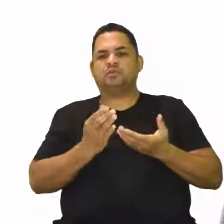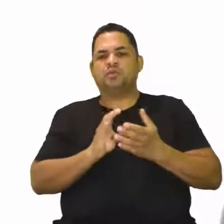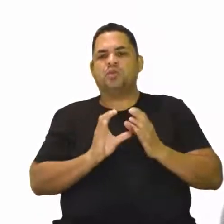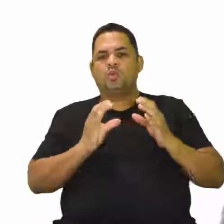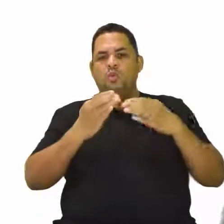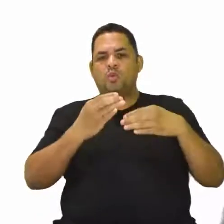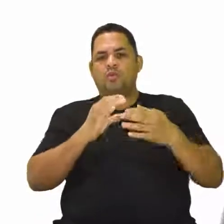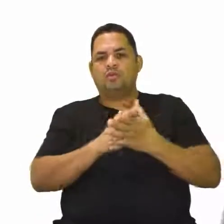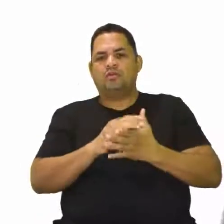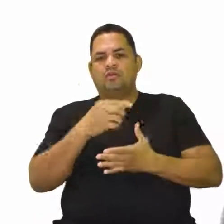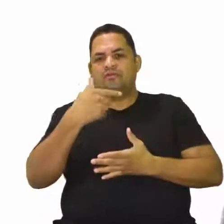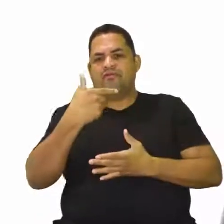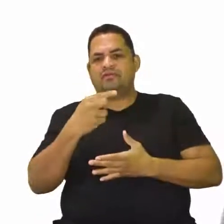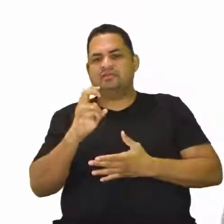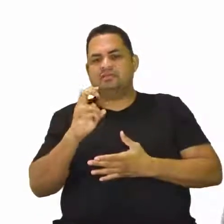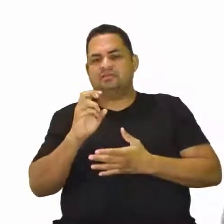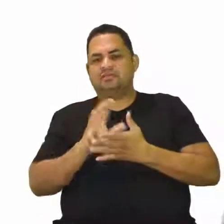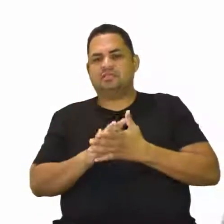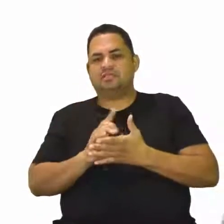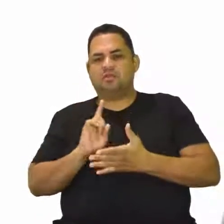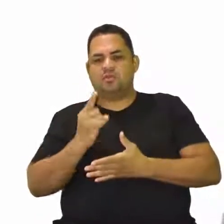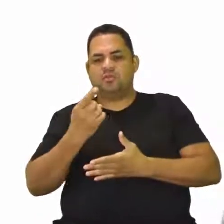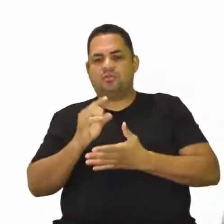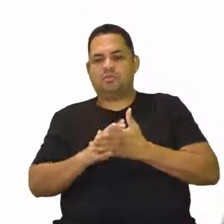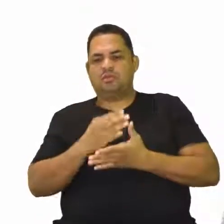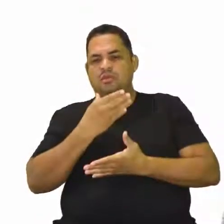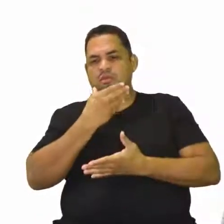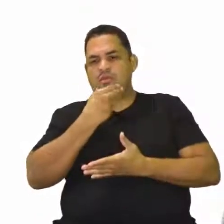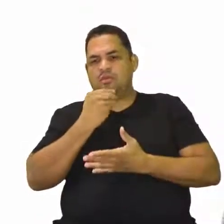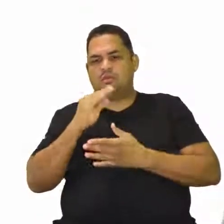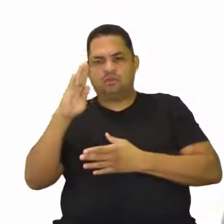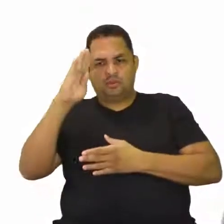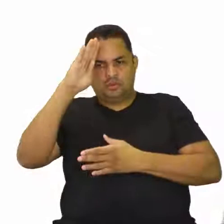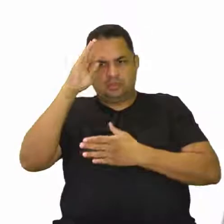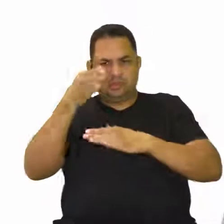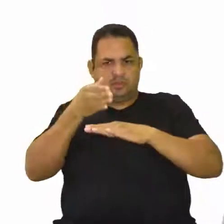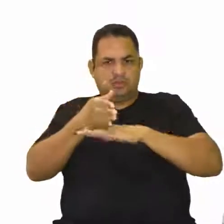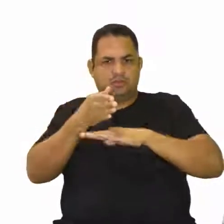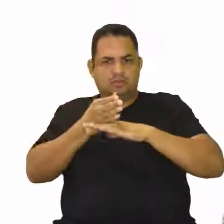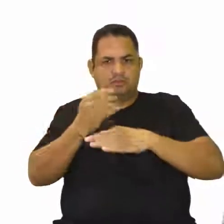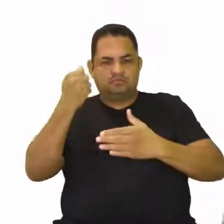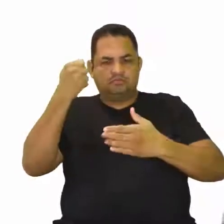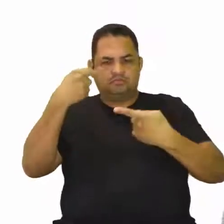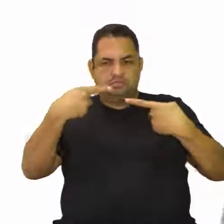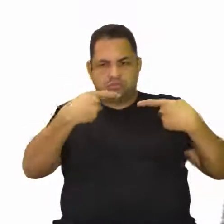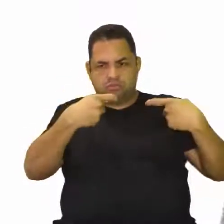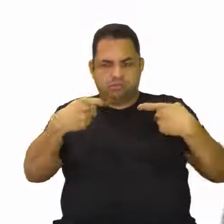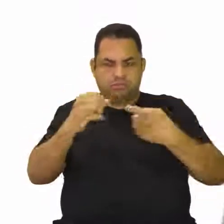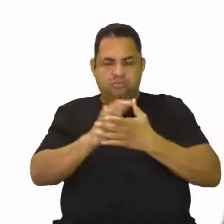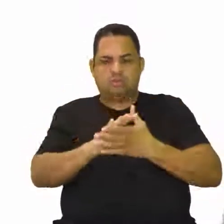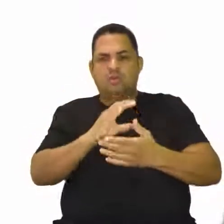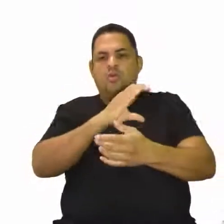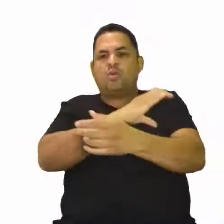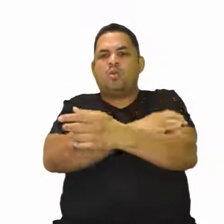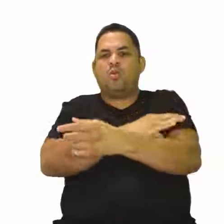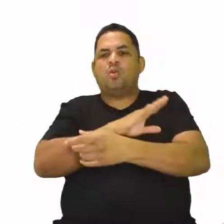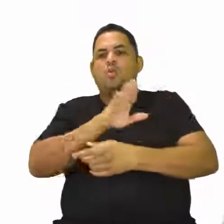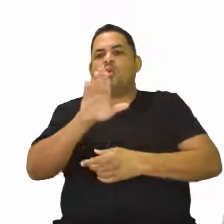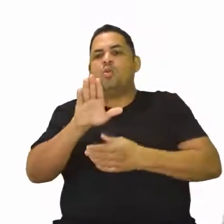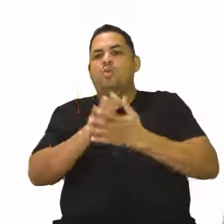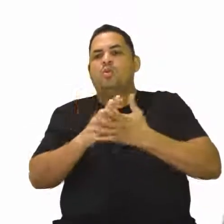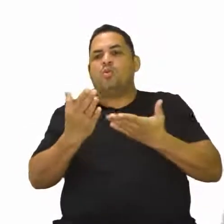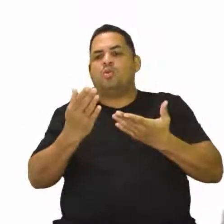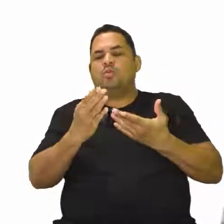efetivo de 25 mil homens participou da luta contra o nazismo fascismo durante